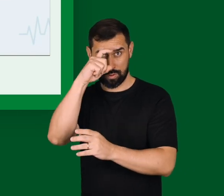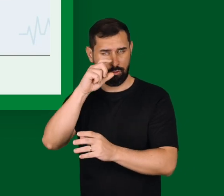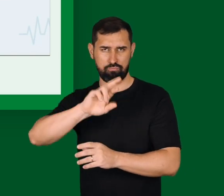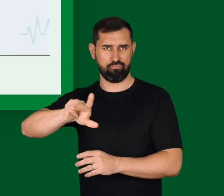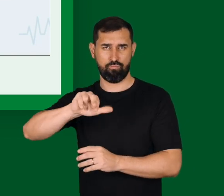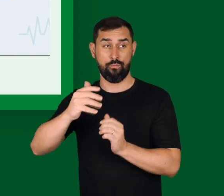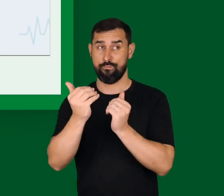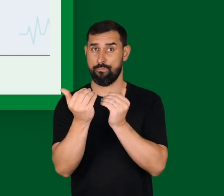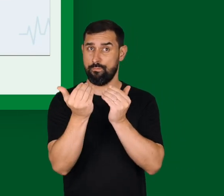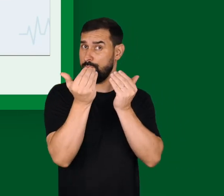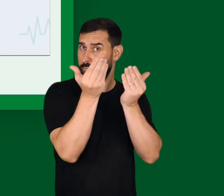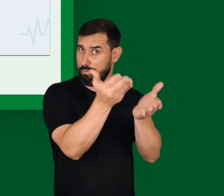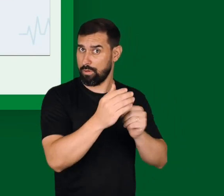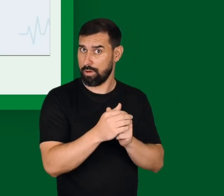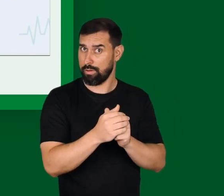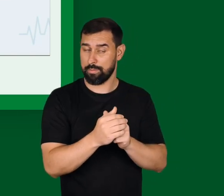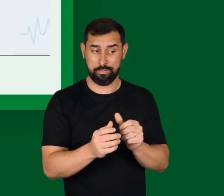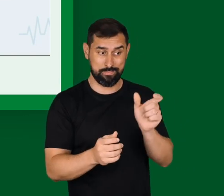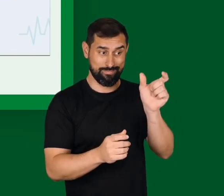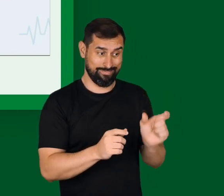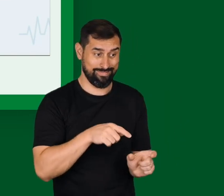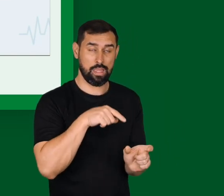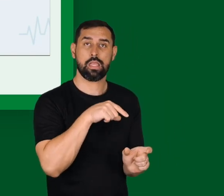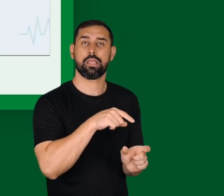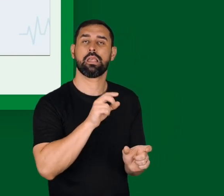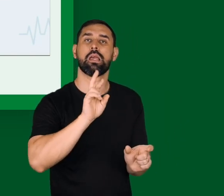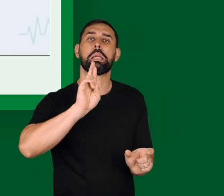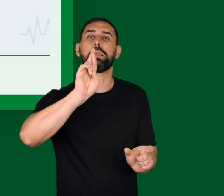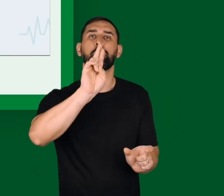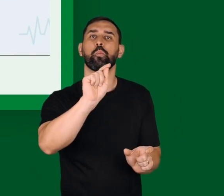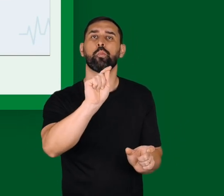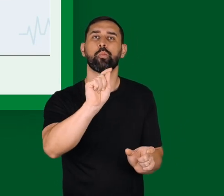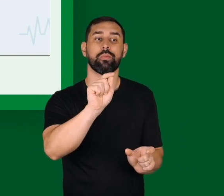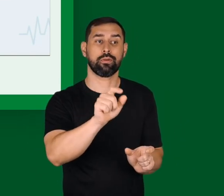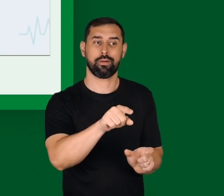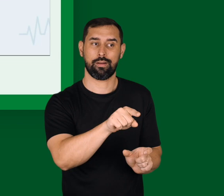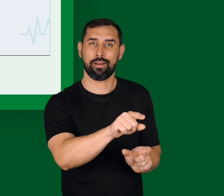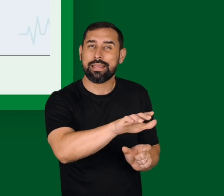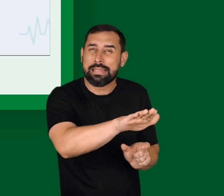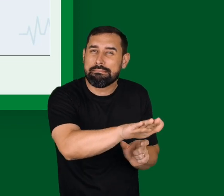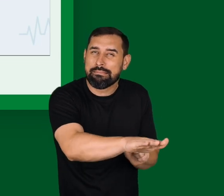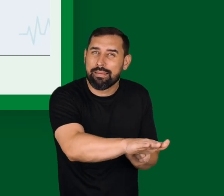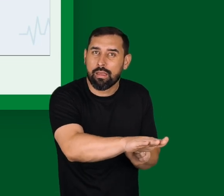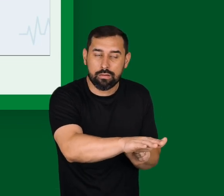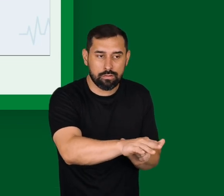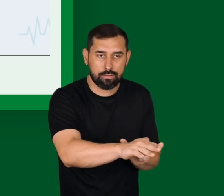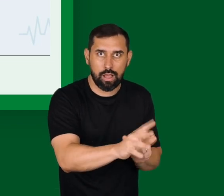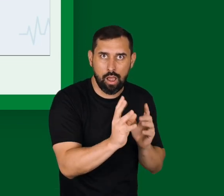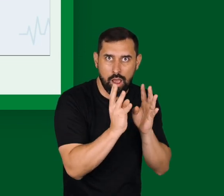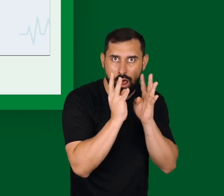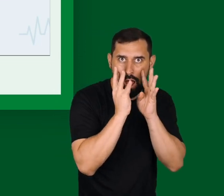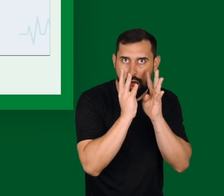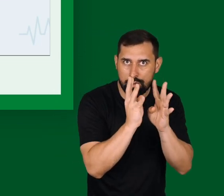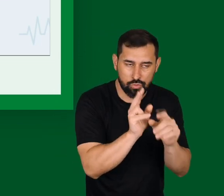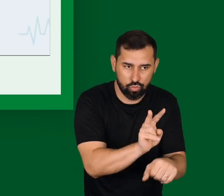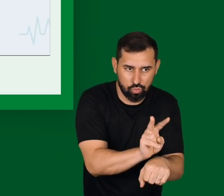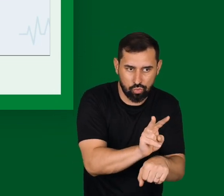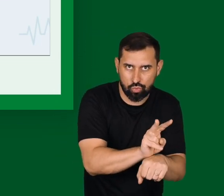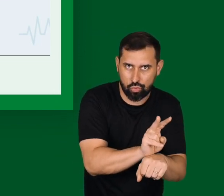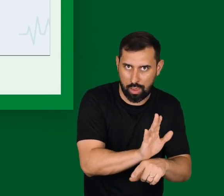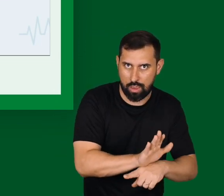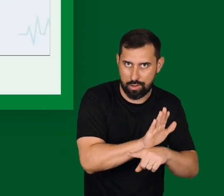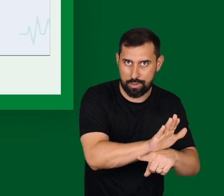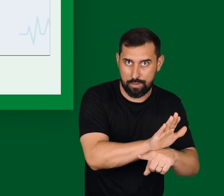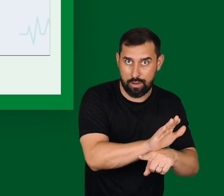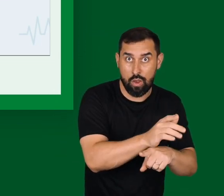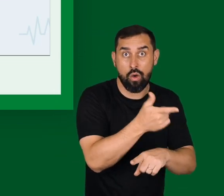resposta. Né? Se a gente estiver no ambiente fora hospitalar, saber que uma pessoa vai ter que estar sendo vigiando a